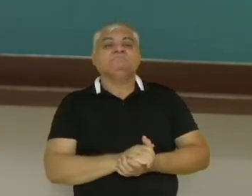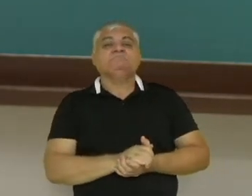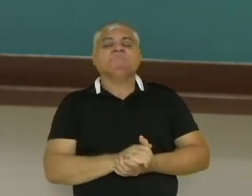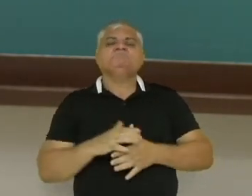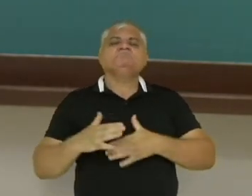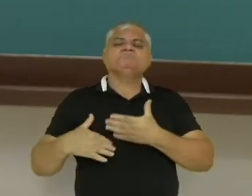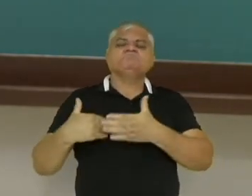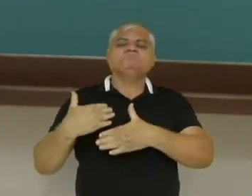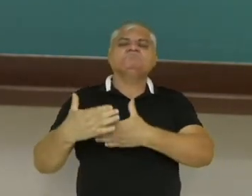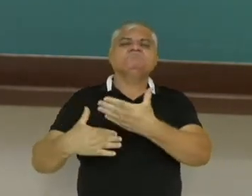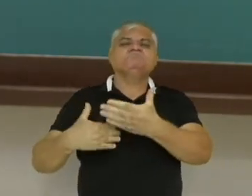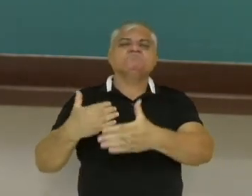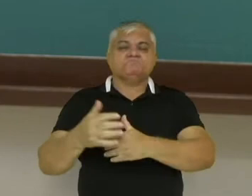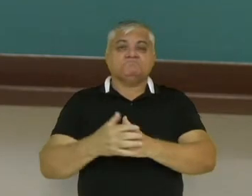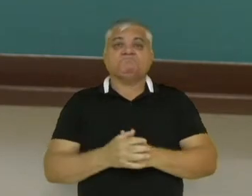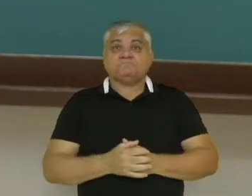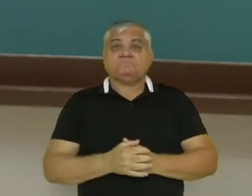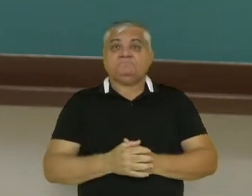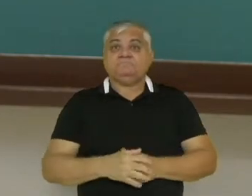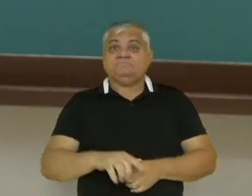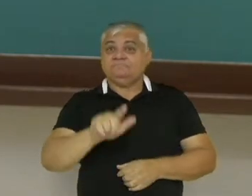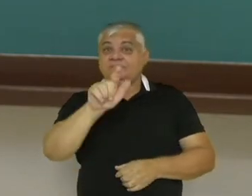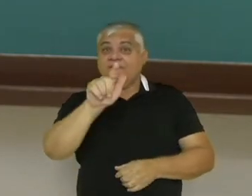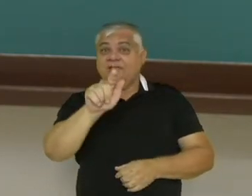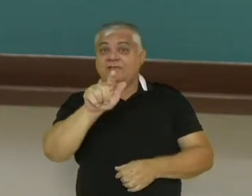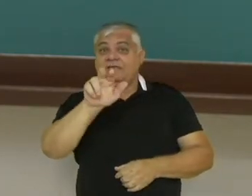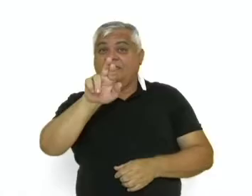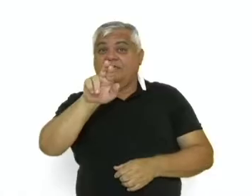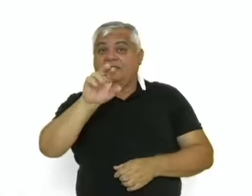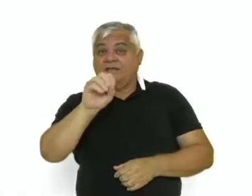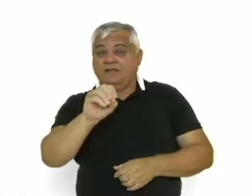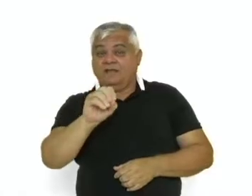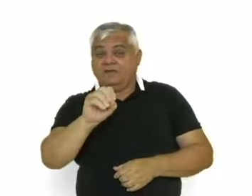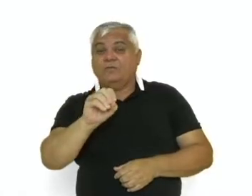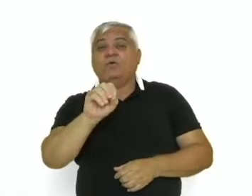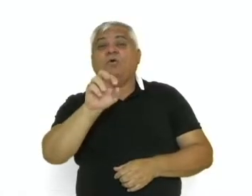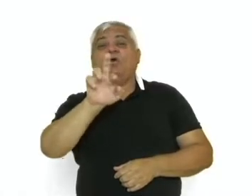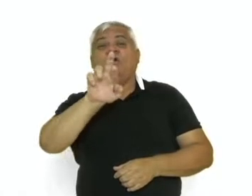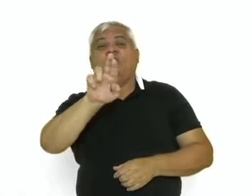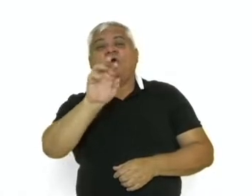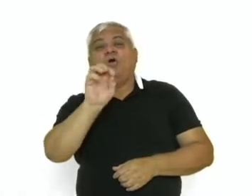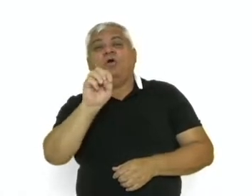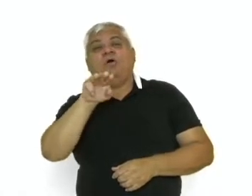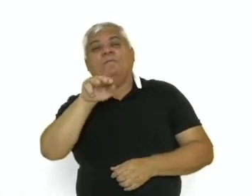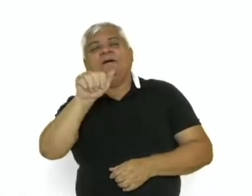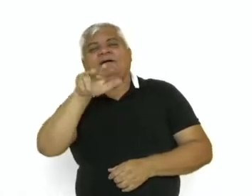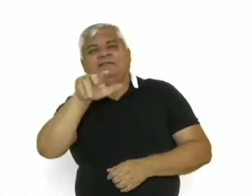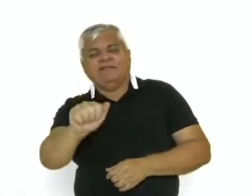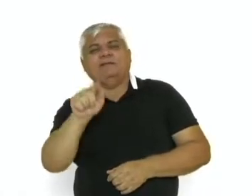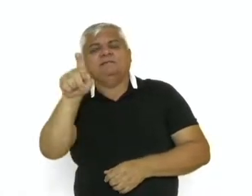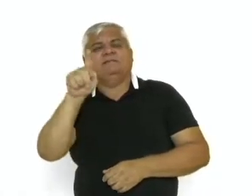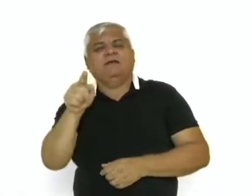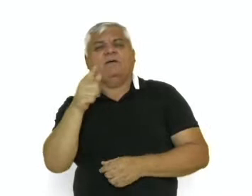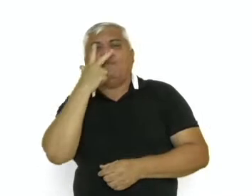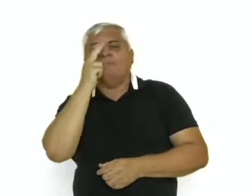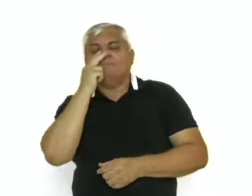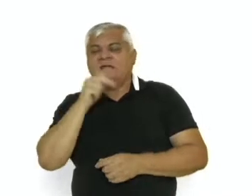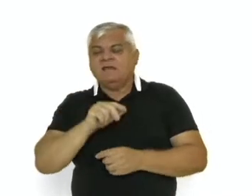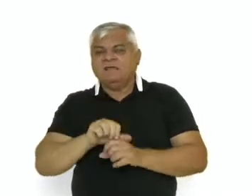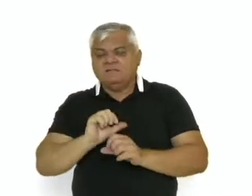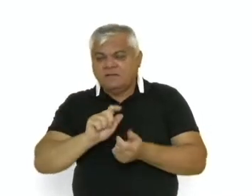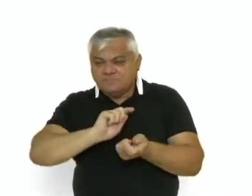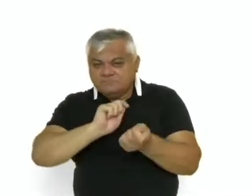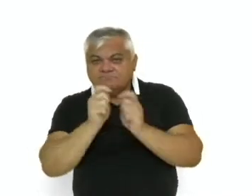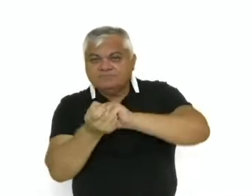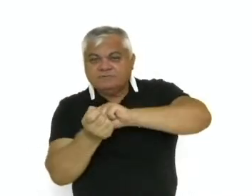Daí, veio a luta greco-romana, né? A luta greco-romana foi recriada para resgatar os valores do